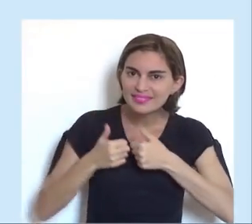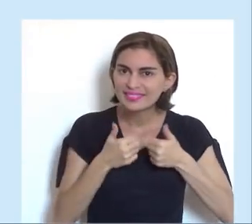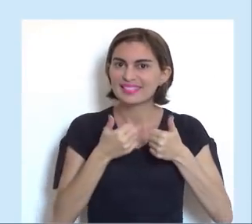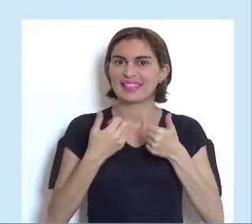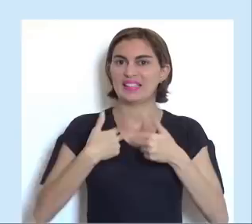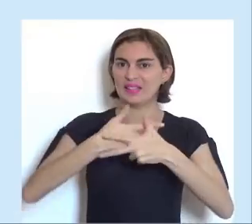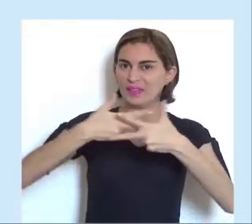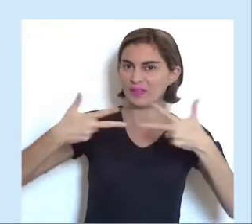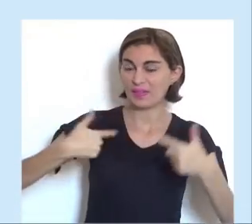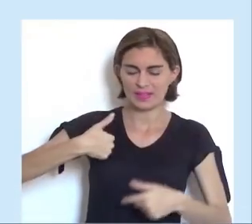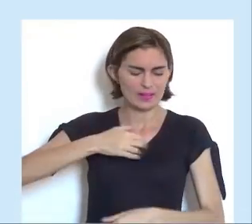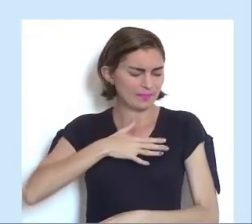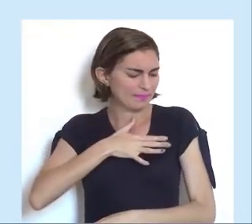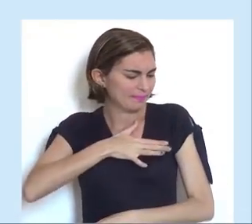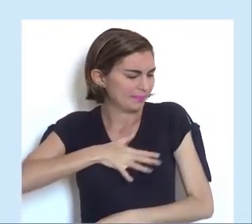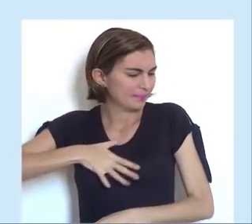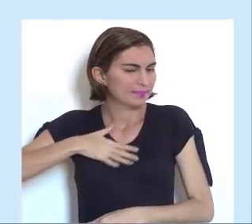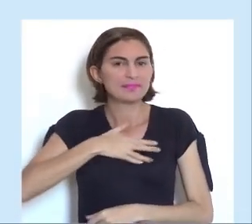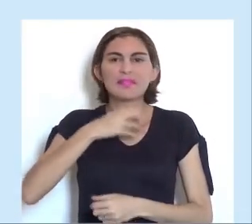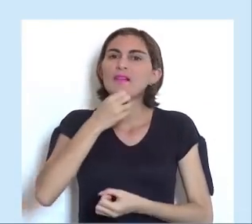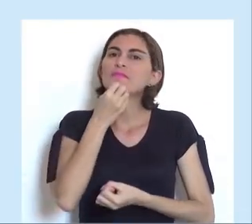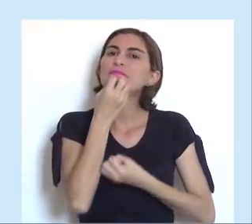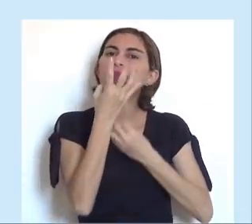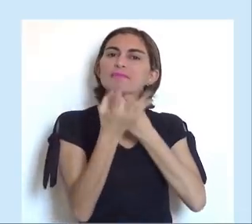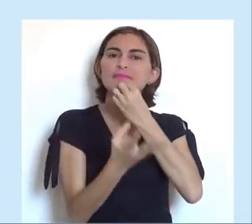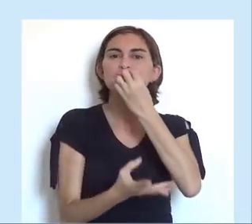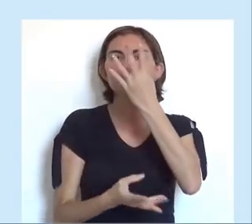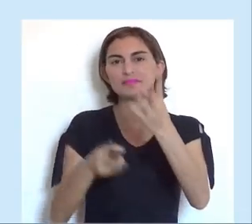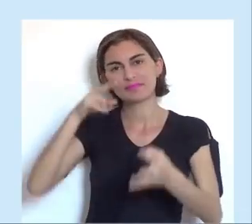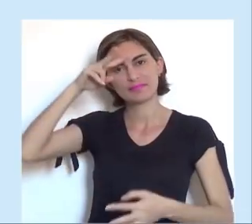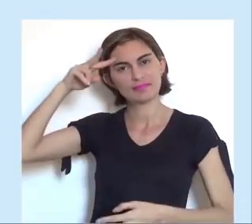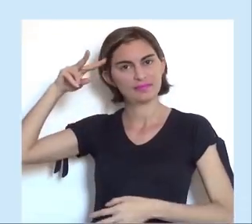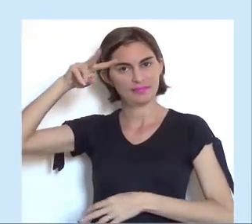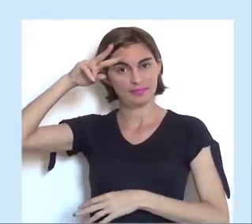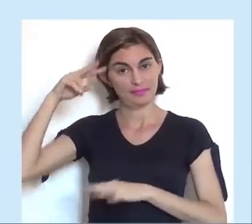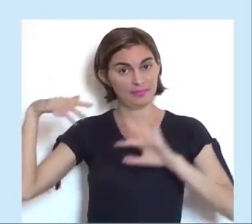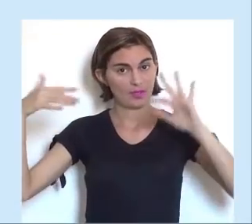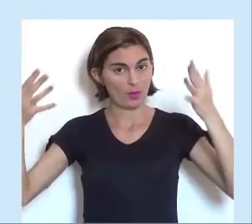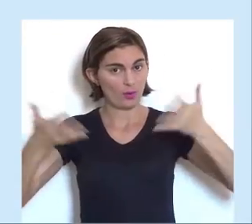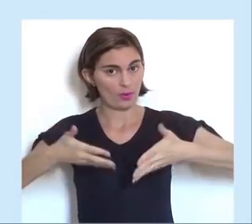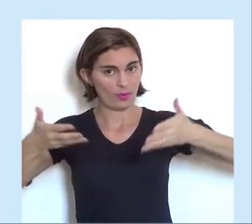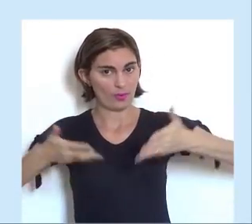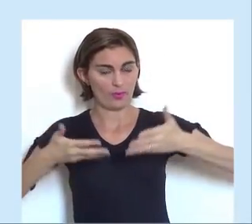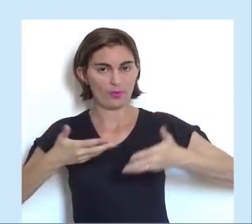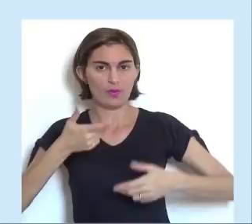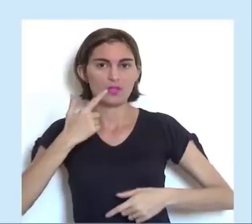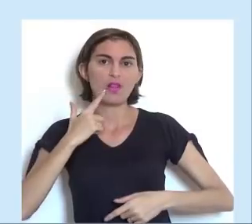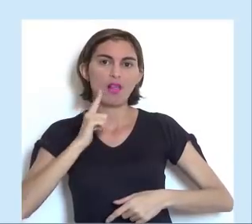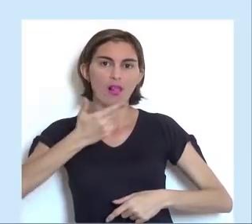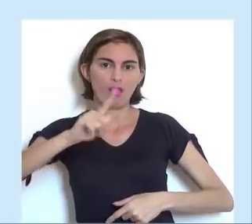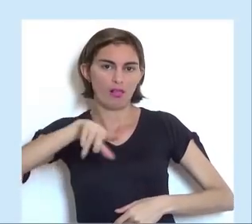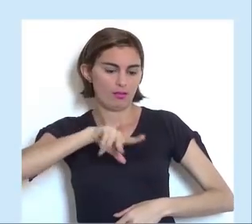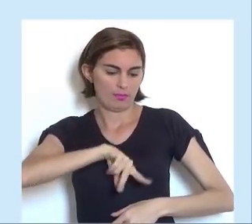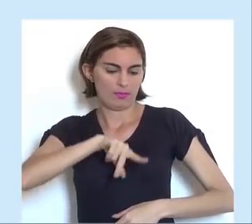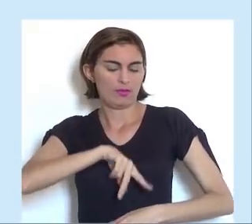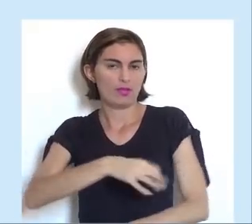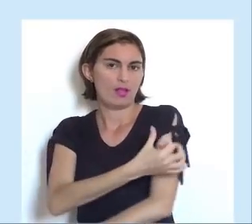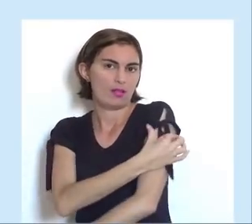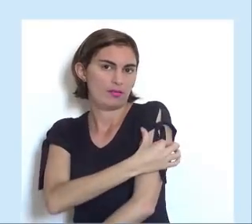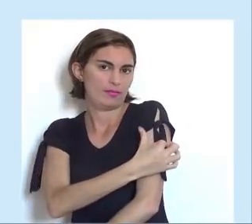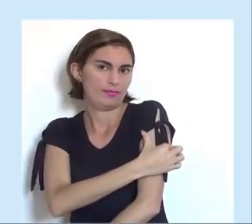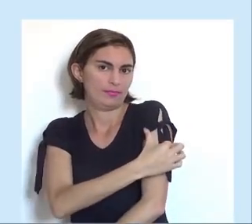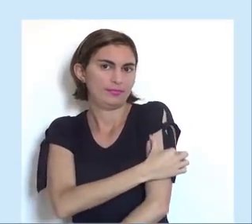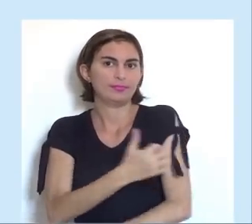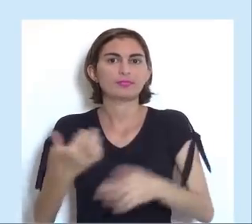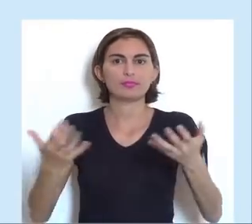Minha gente, se tem uma coisa que eu adoro é contar e ouvir histórias. E hoje a aula de língua portuguesa do 6º ano do